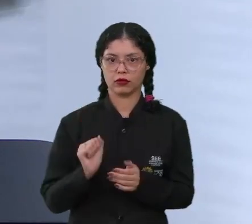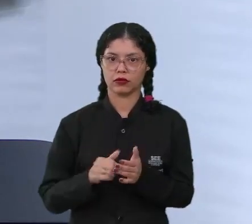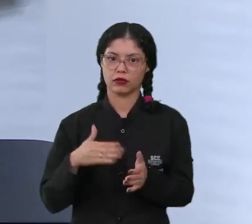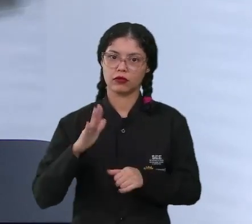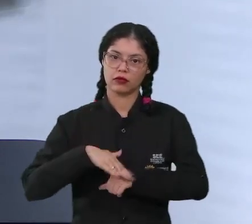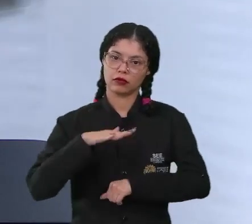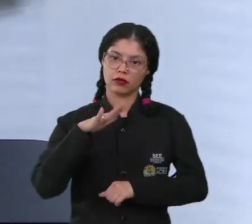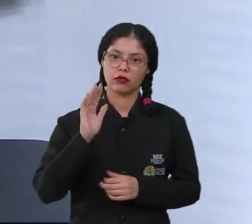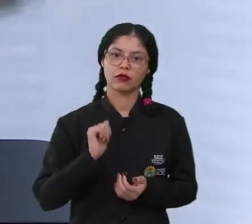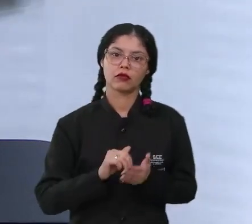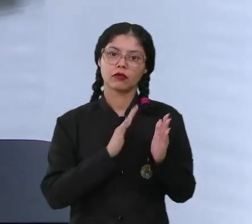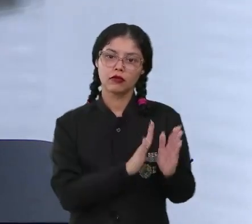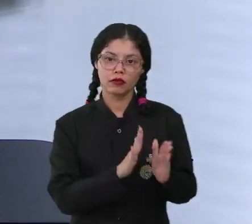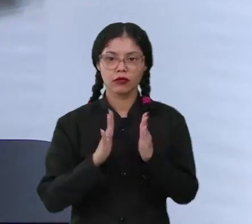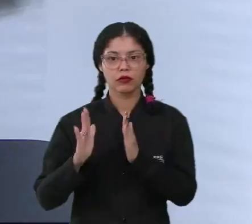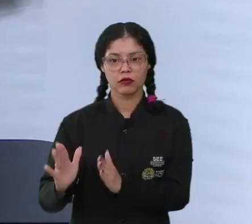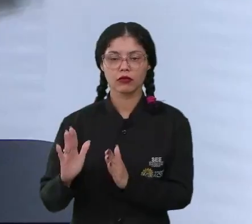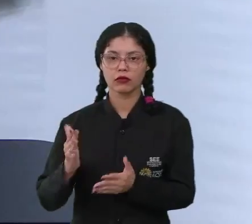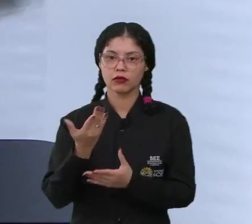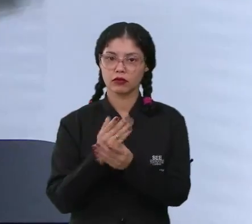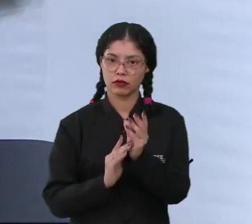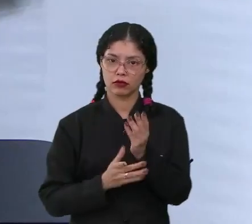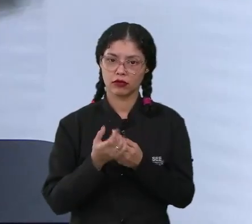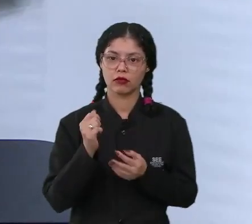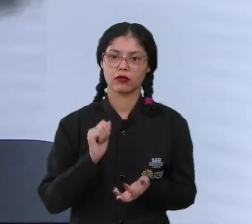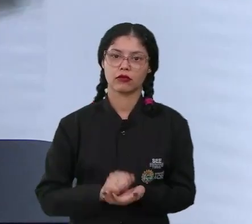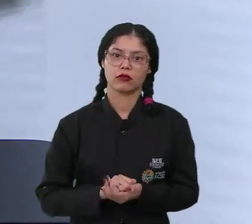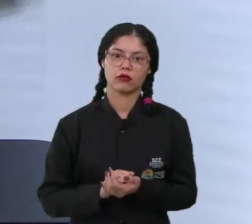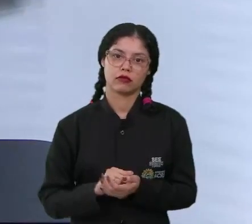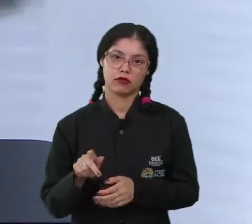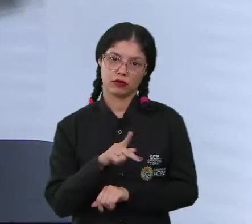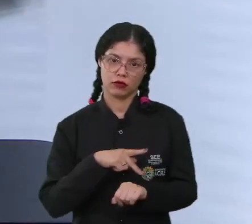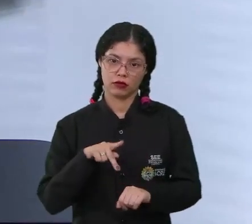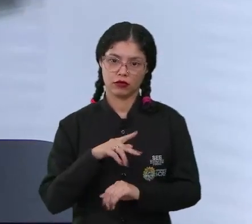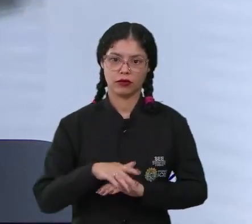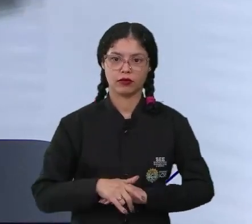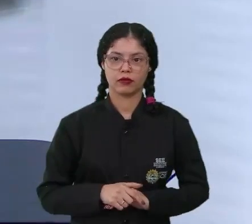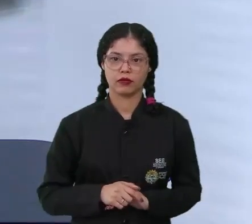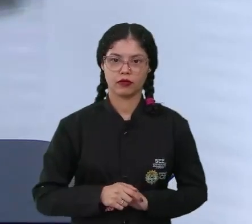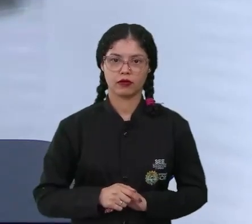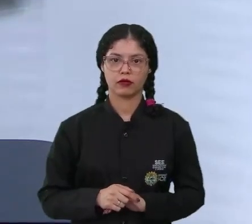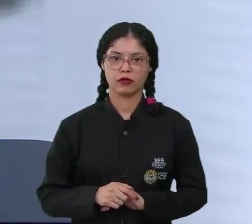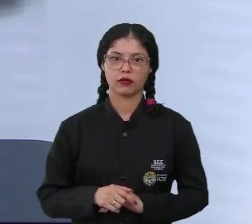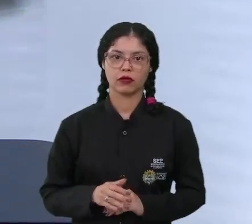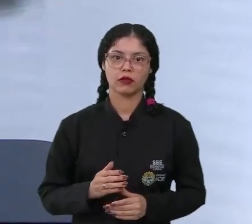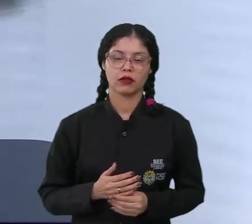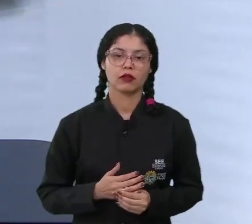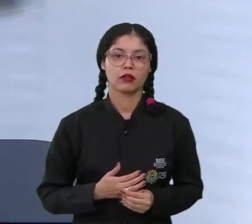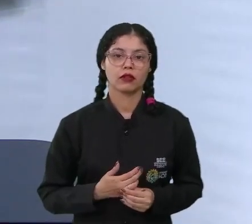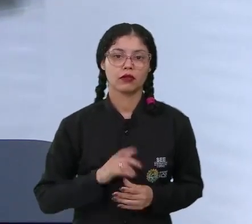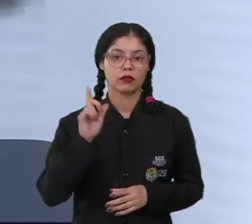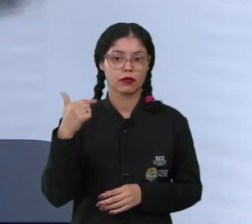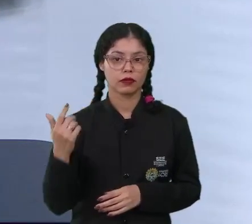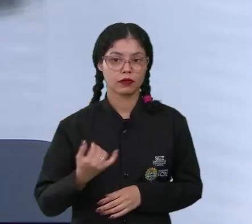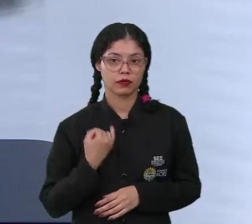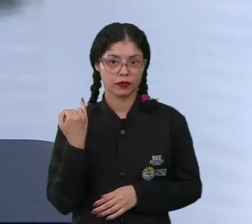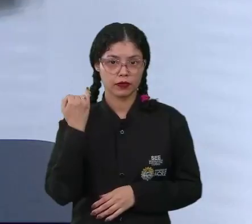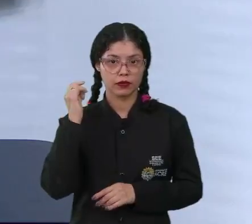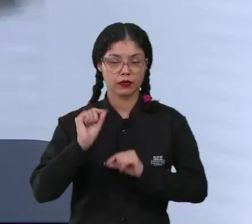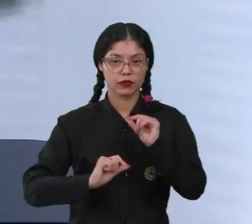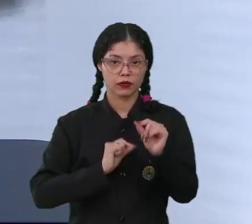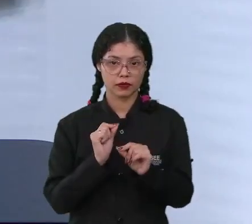muito mais a partir da mão de obra desses países. Bom, outra coisa